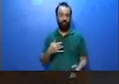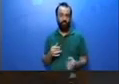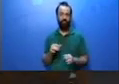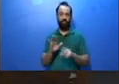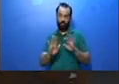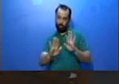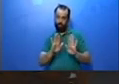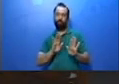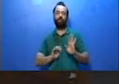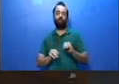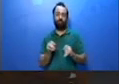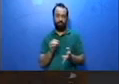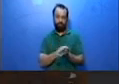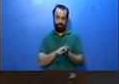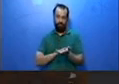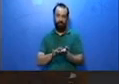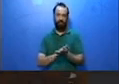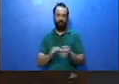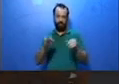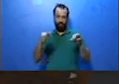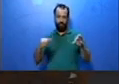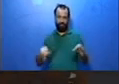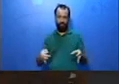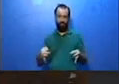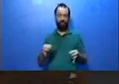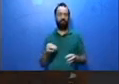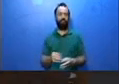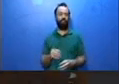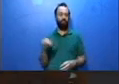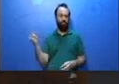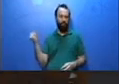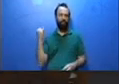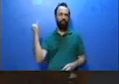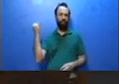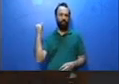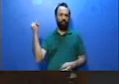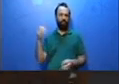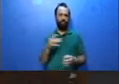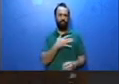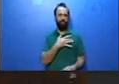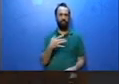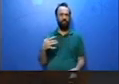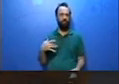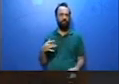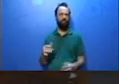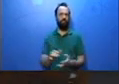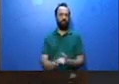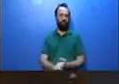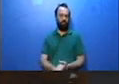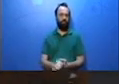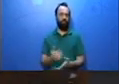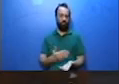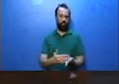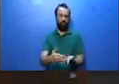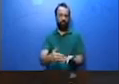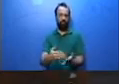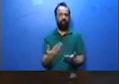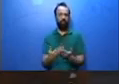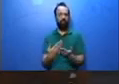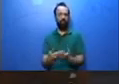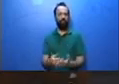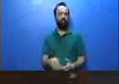mãos direitinho. É muito importante termos os cuidados necessários, tá? Vamos começar a nossa aula?